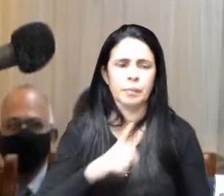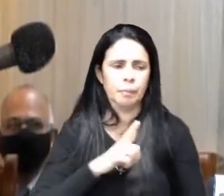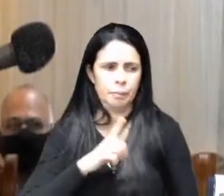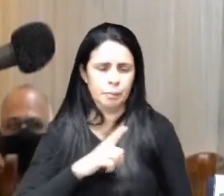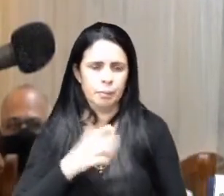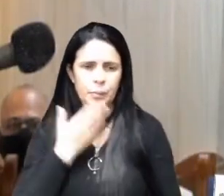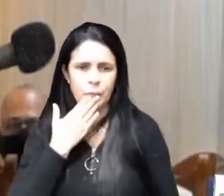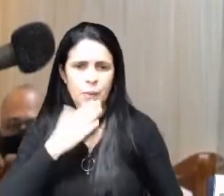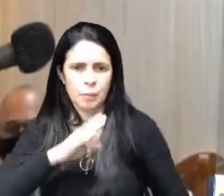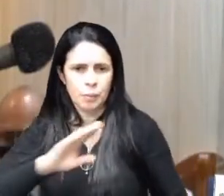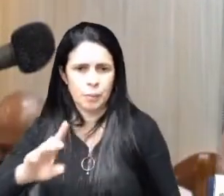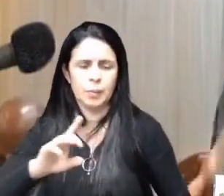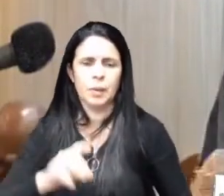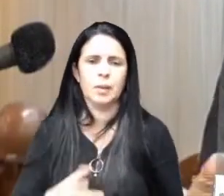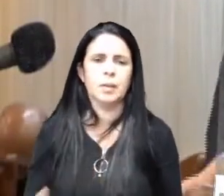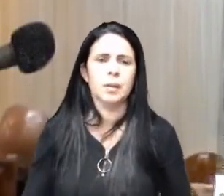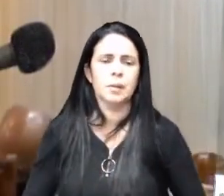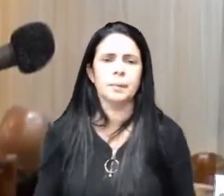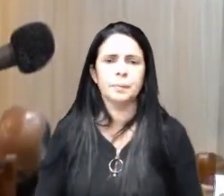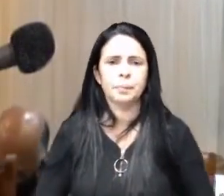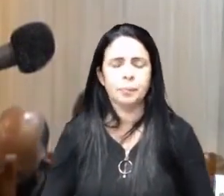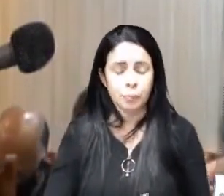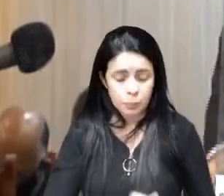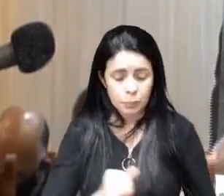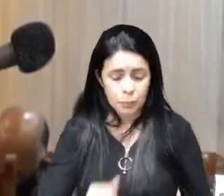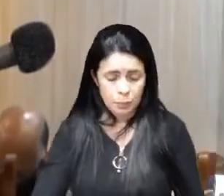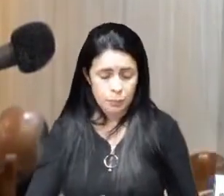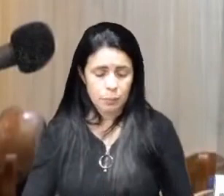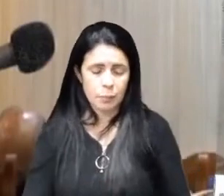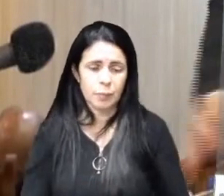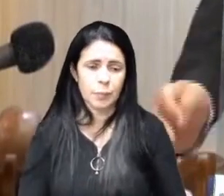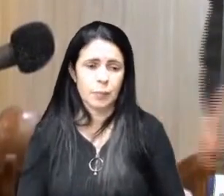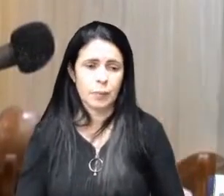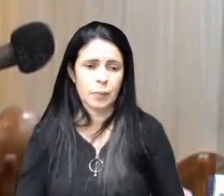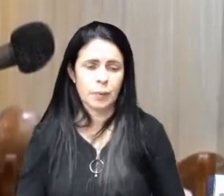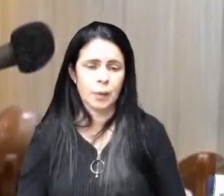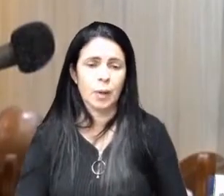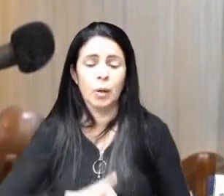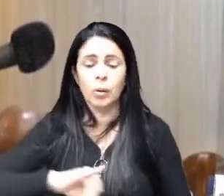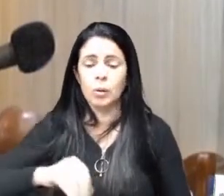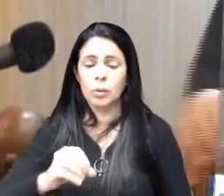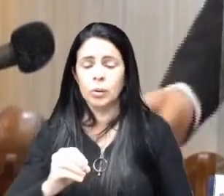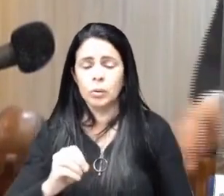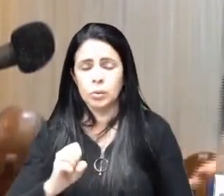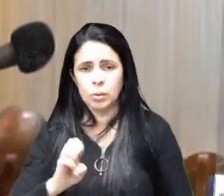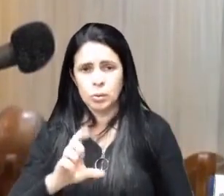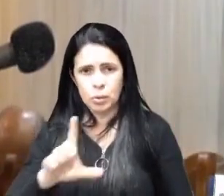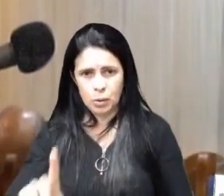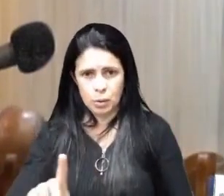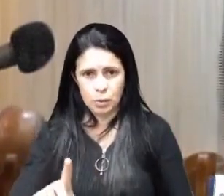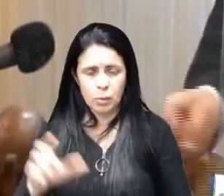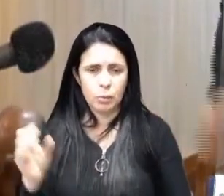esta promessa. Está lá em Joel, capítulo 2. Vamos lá, rapidinho. Joel, capítulo 2.